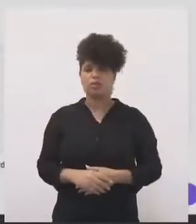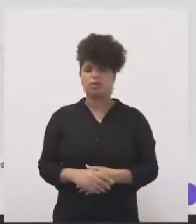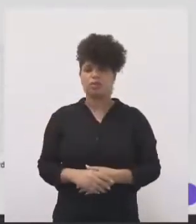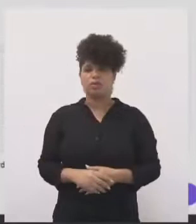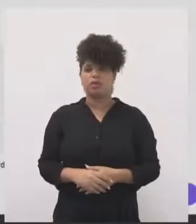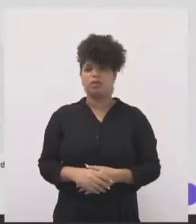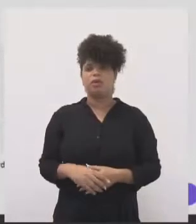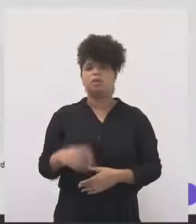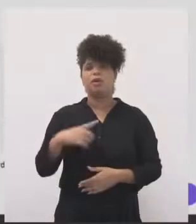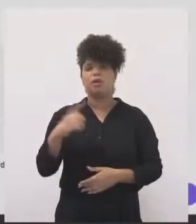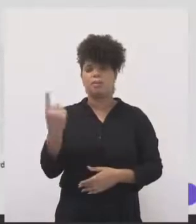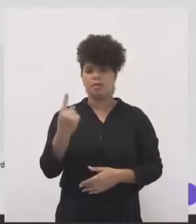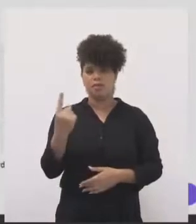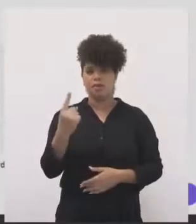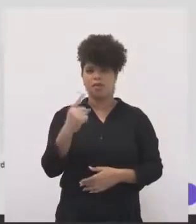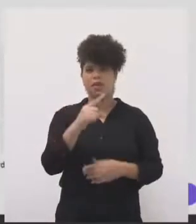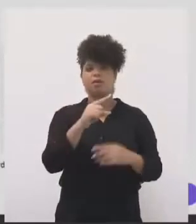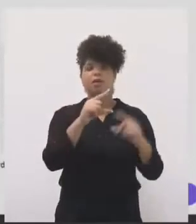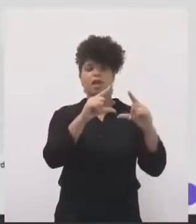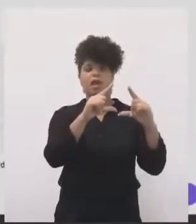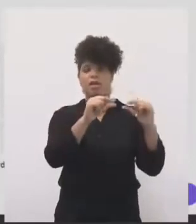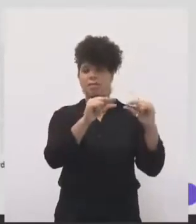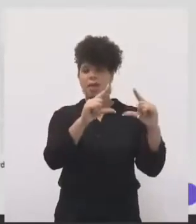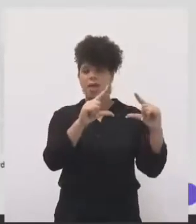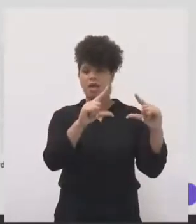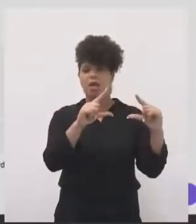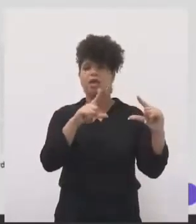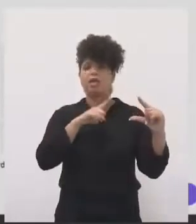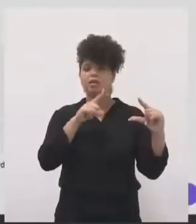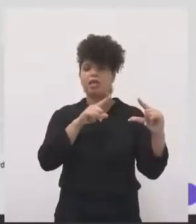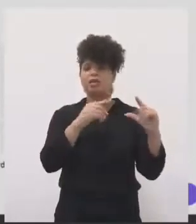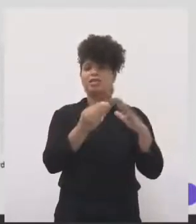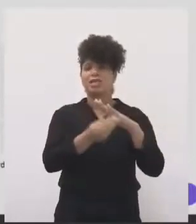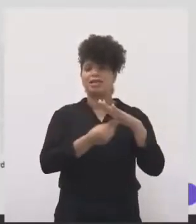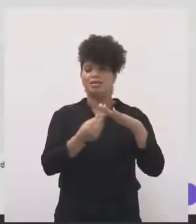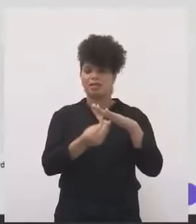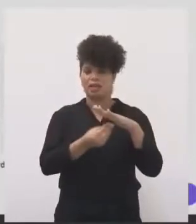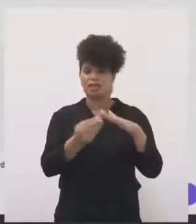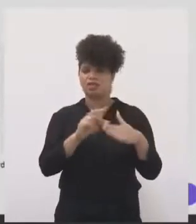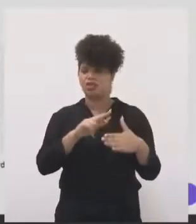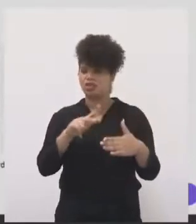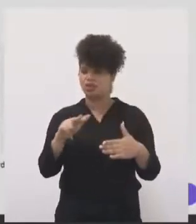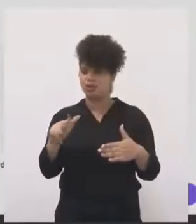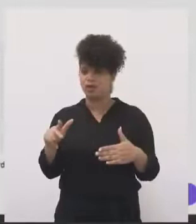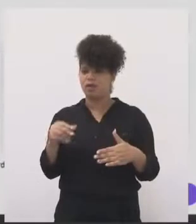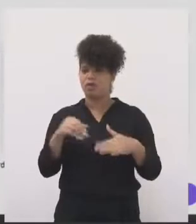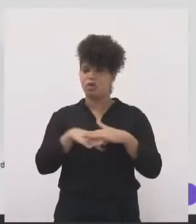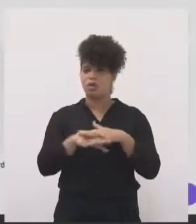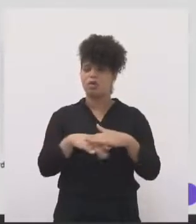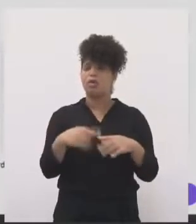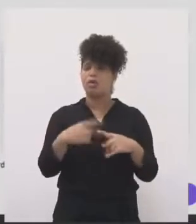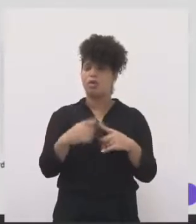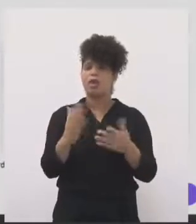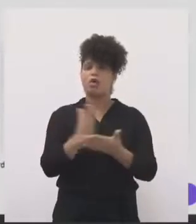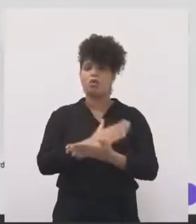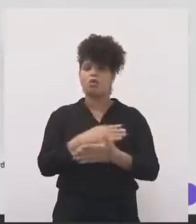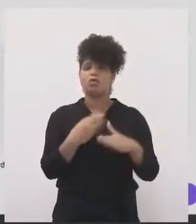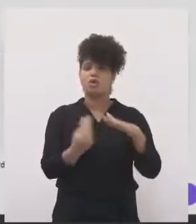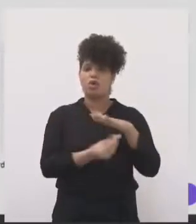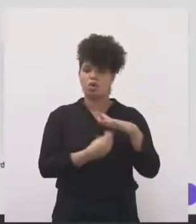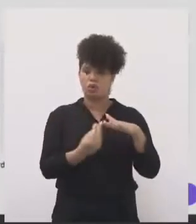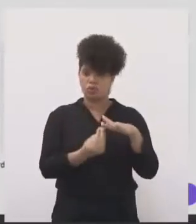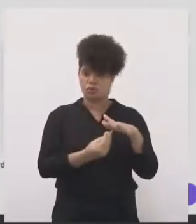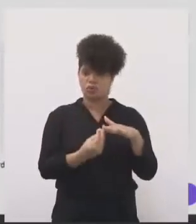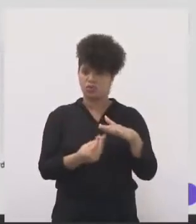a primeira aba, que é onde vocês guardam todos os designs. Importante falar que esses designs aqui,